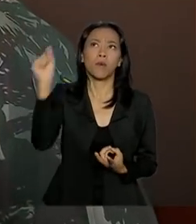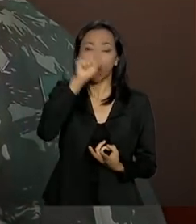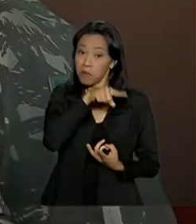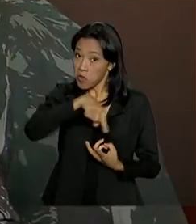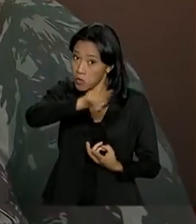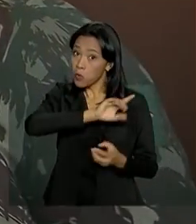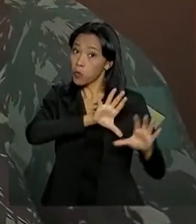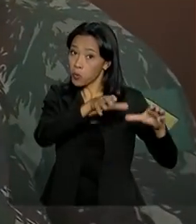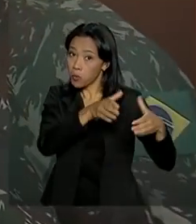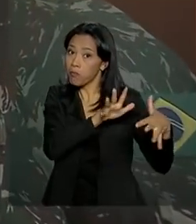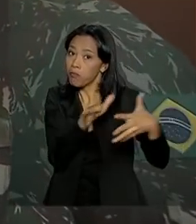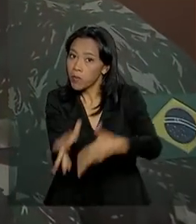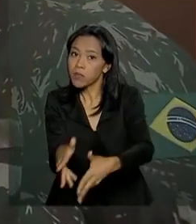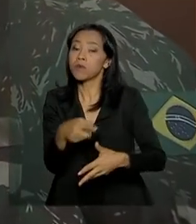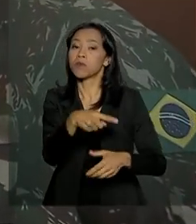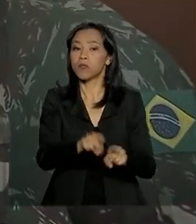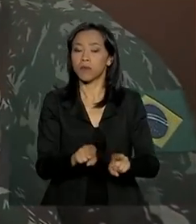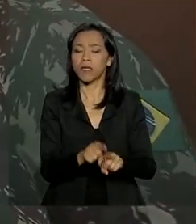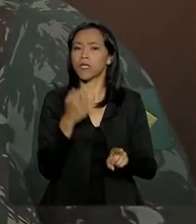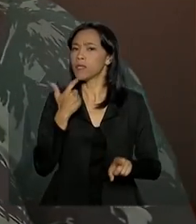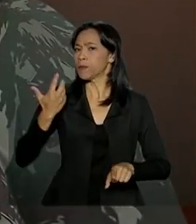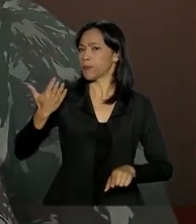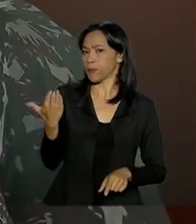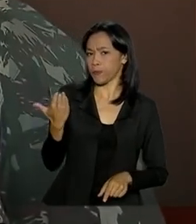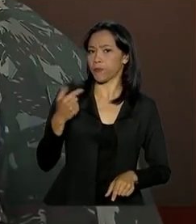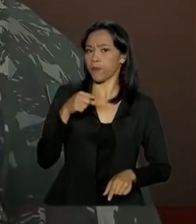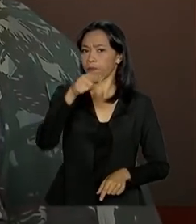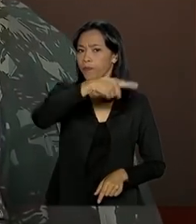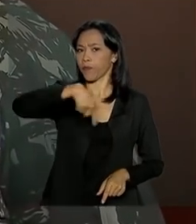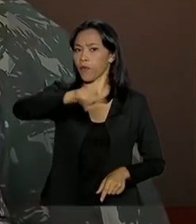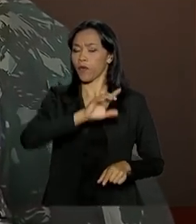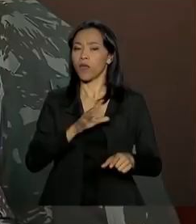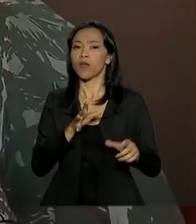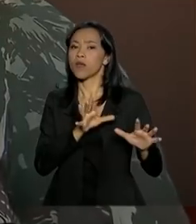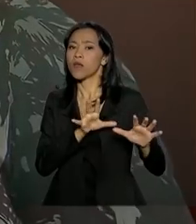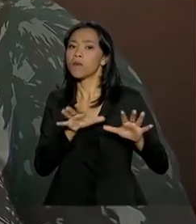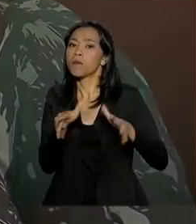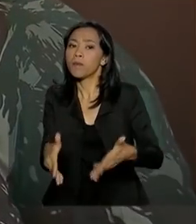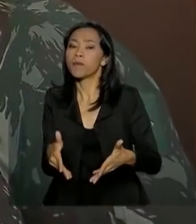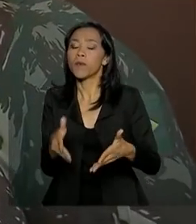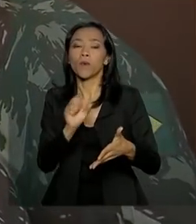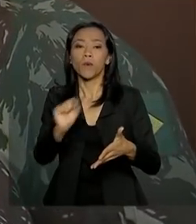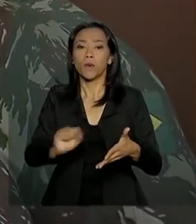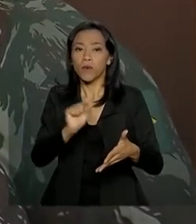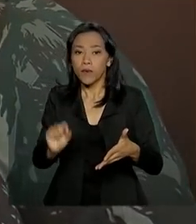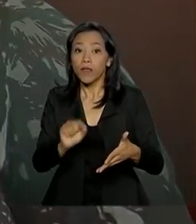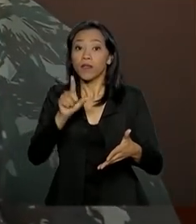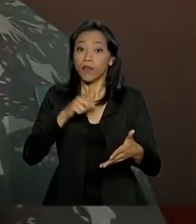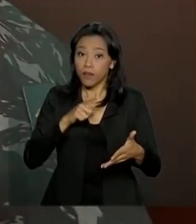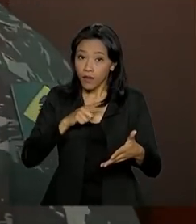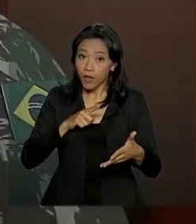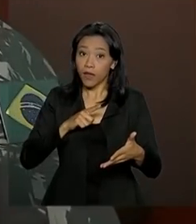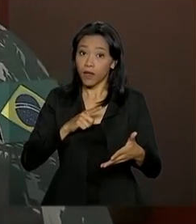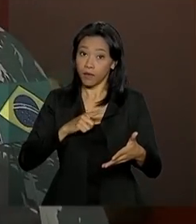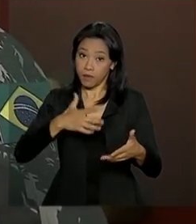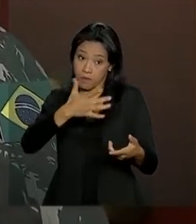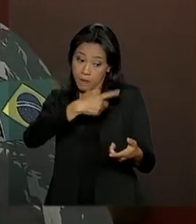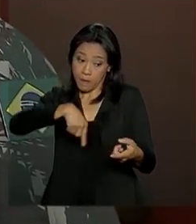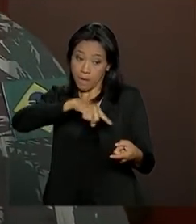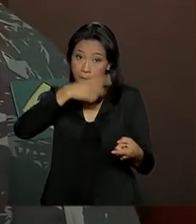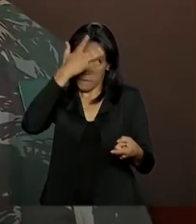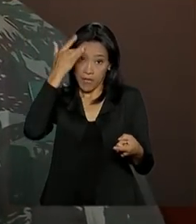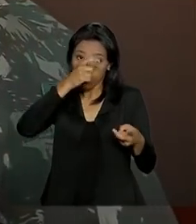E, mais recentemente, o regimento também compôs frações de efetivos que integraram